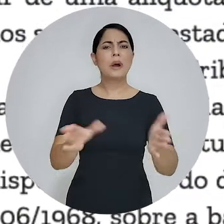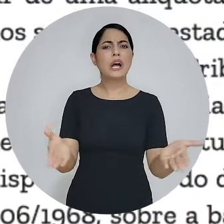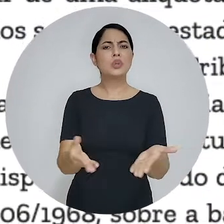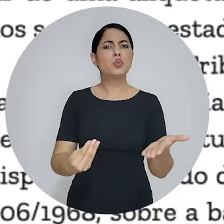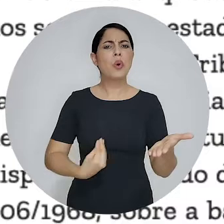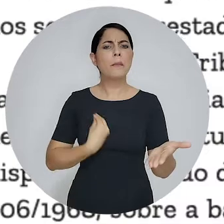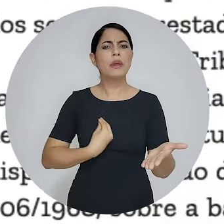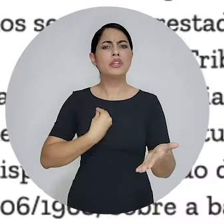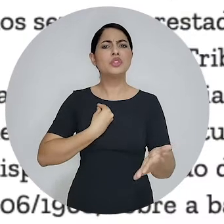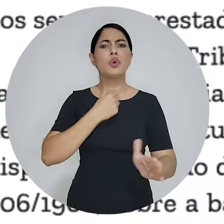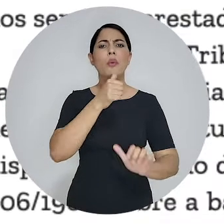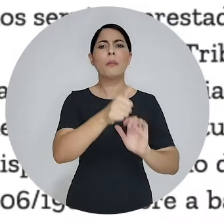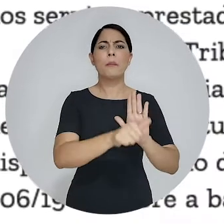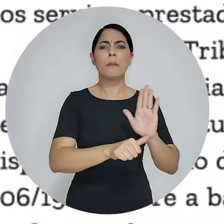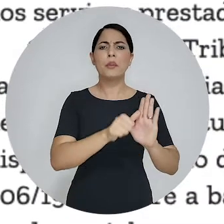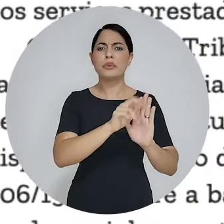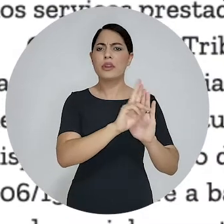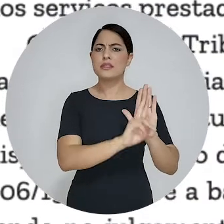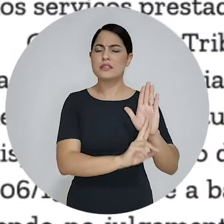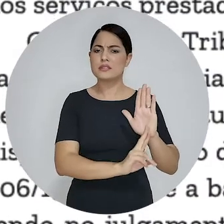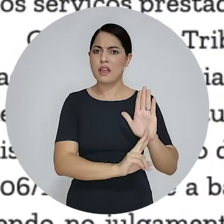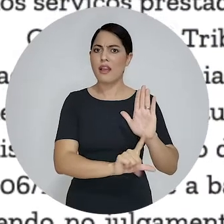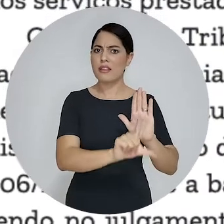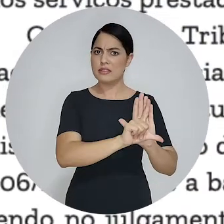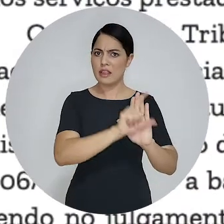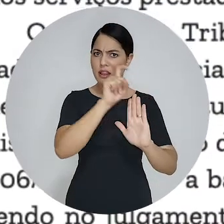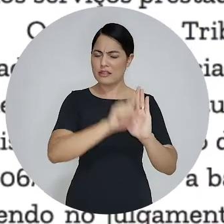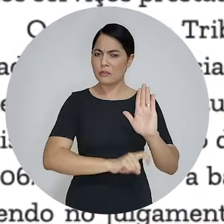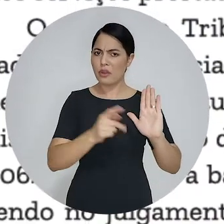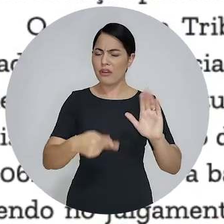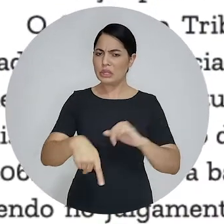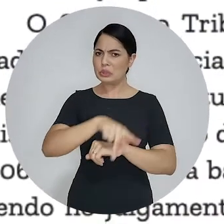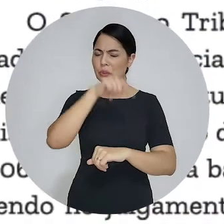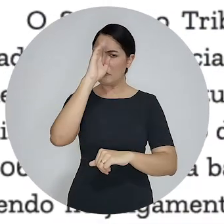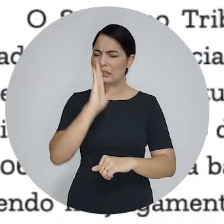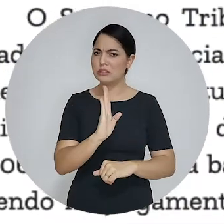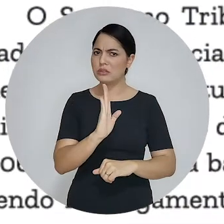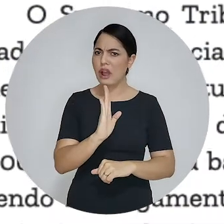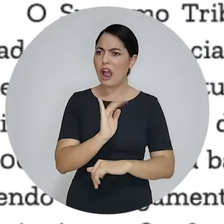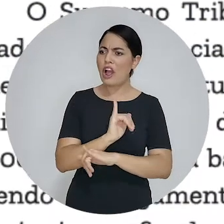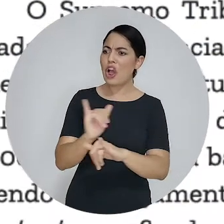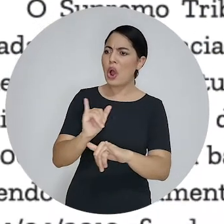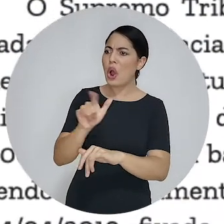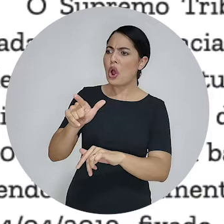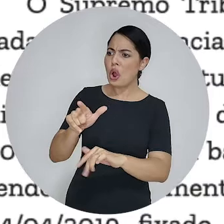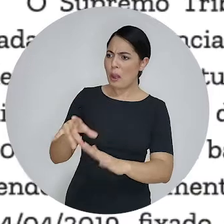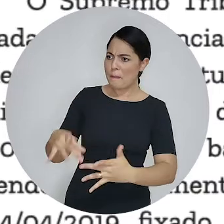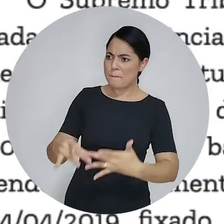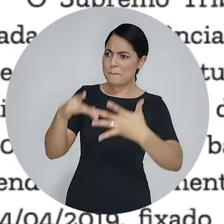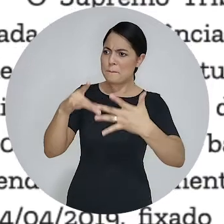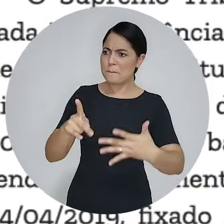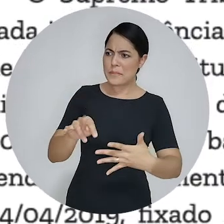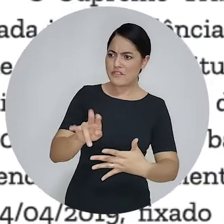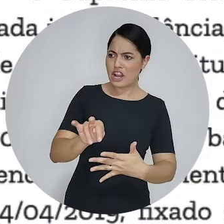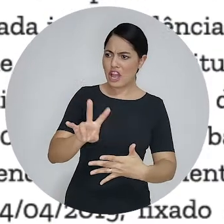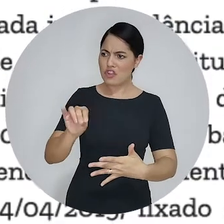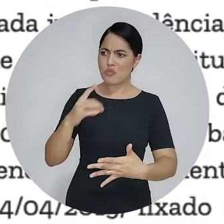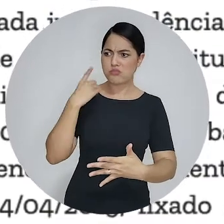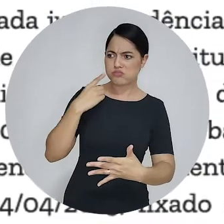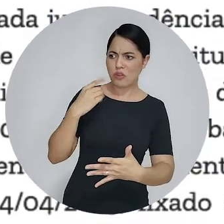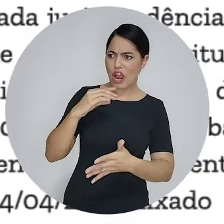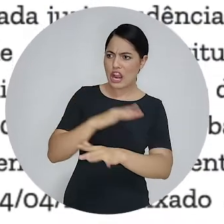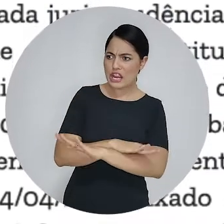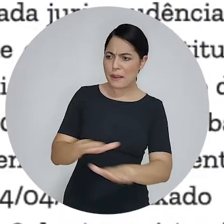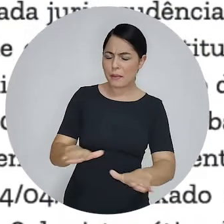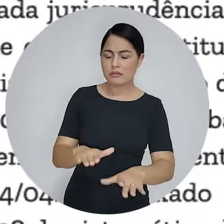Atualmente, no momento em que se discute a reforma tributária no país, não raro se ouve que é preciso acabar com os privilégios dos